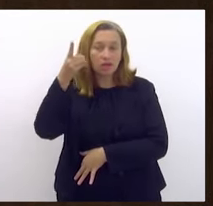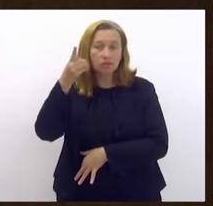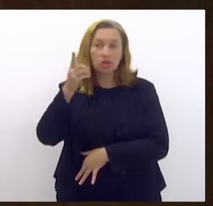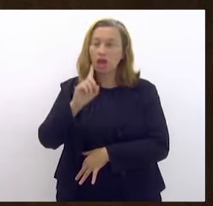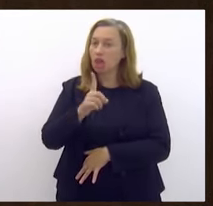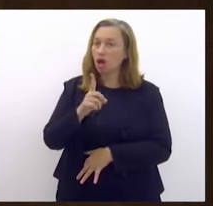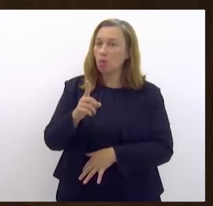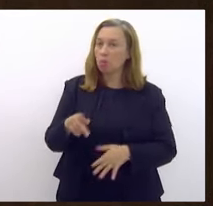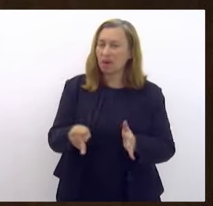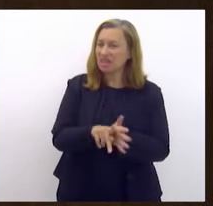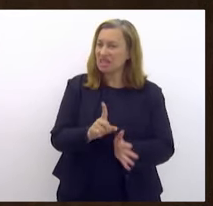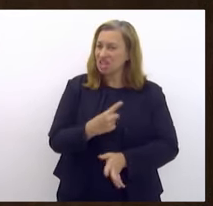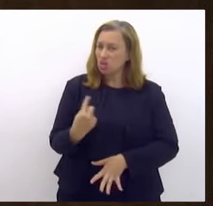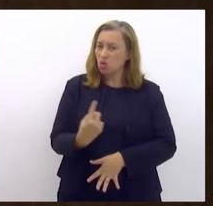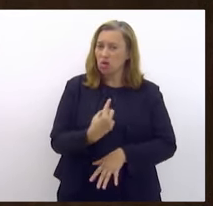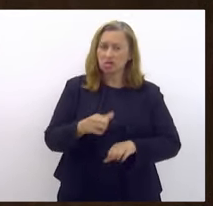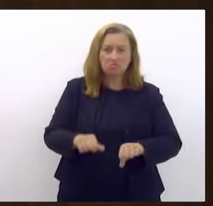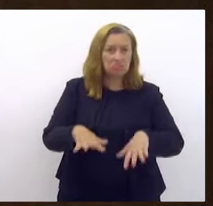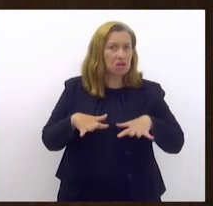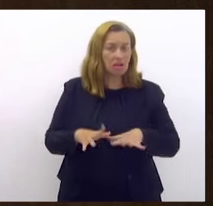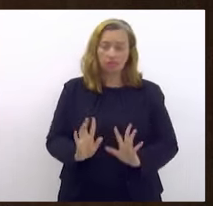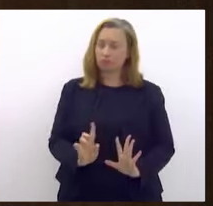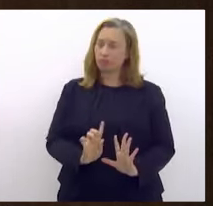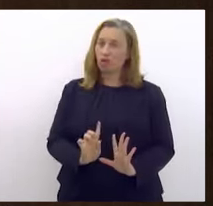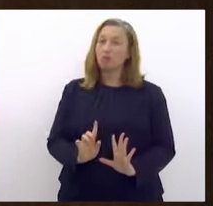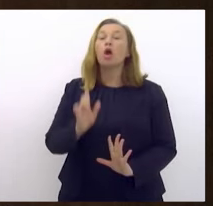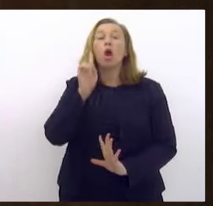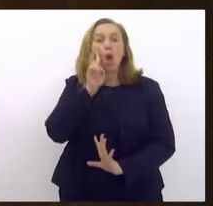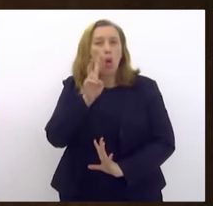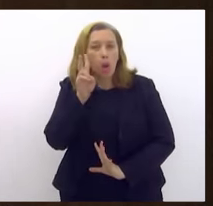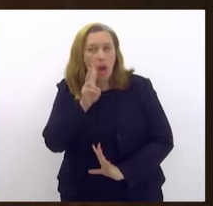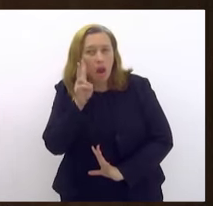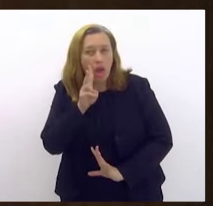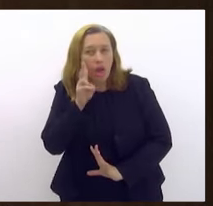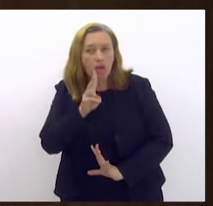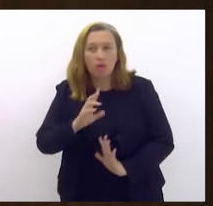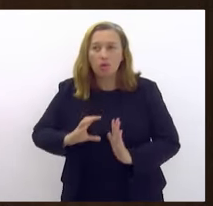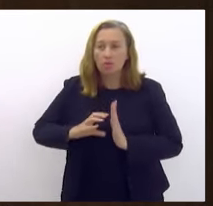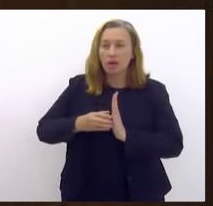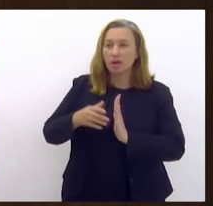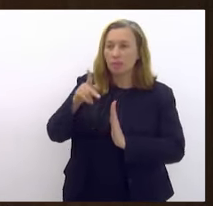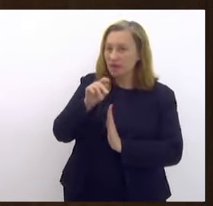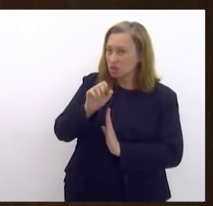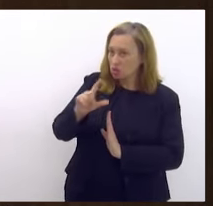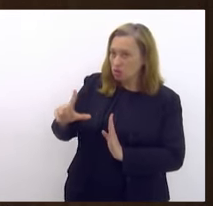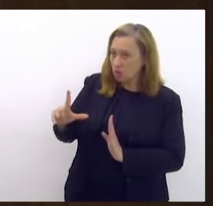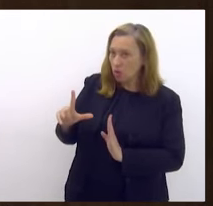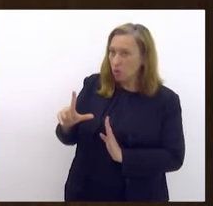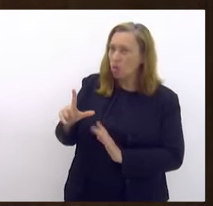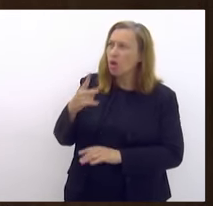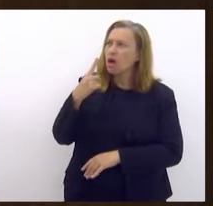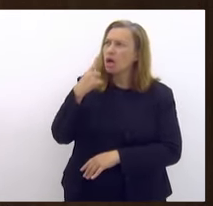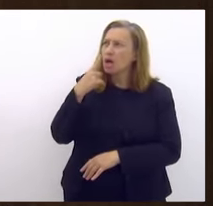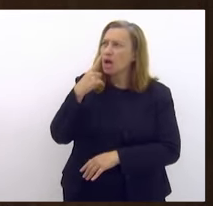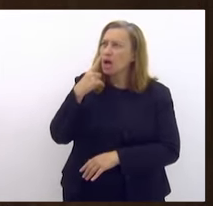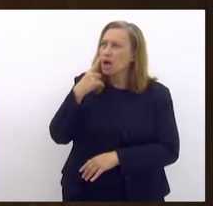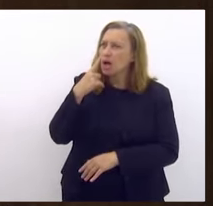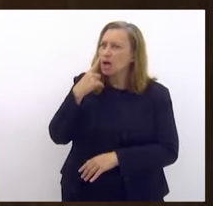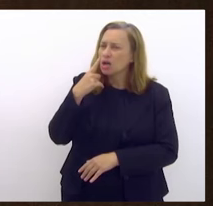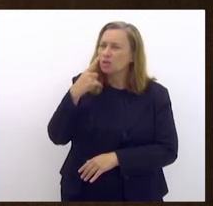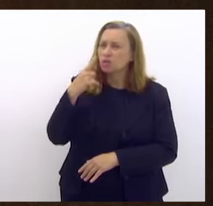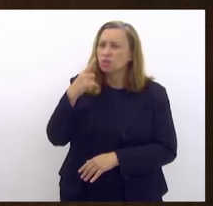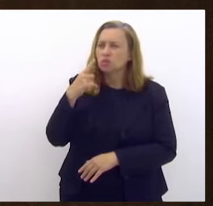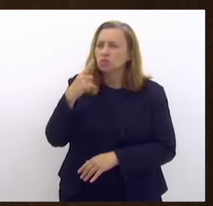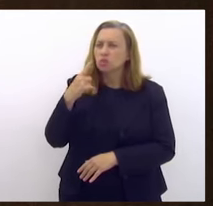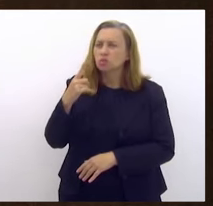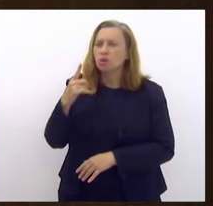não do plenário. Porque eu me lembro, a bancada do PSOL, lá onde era o